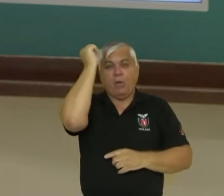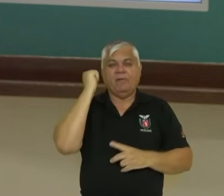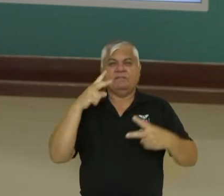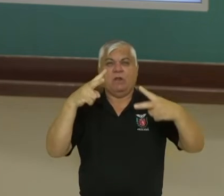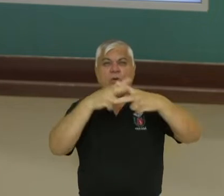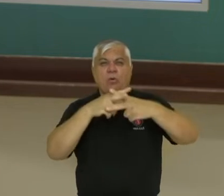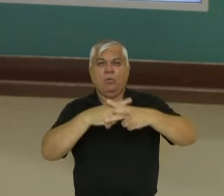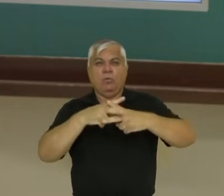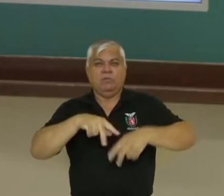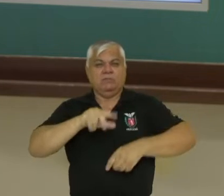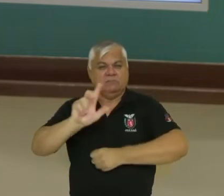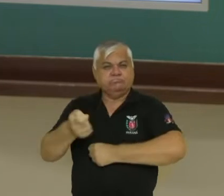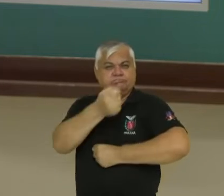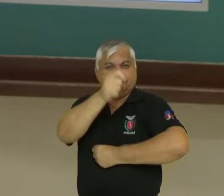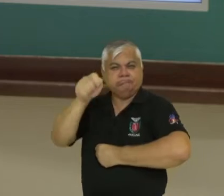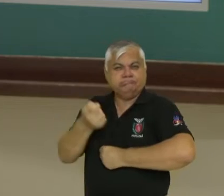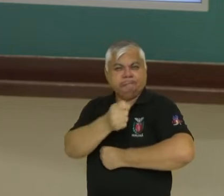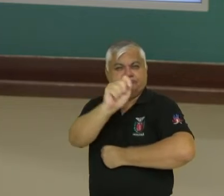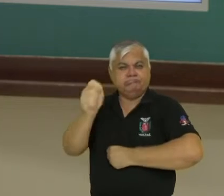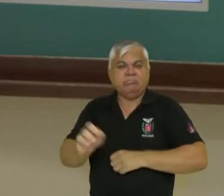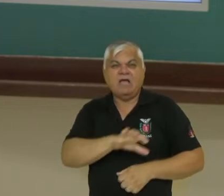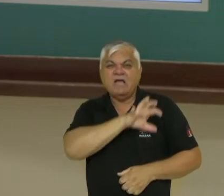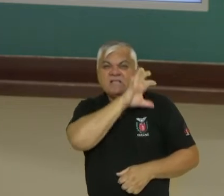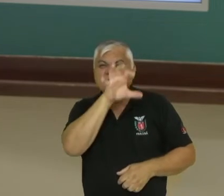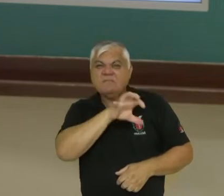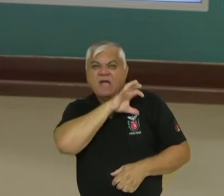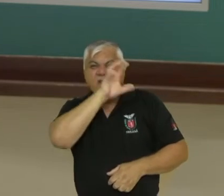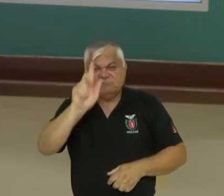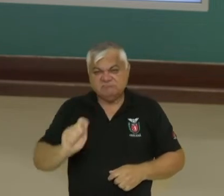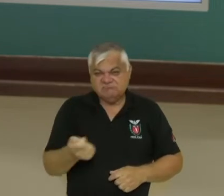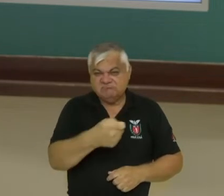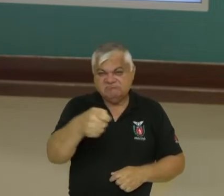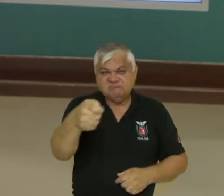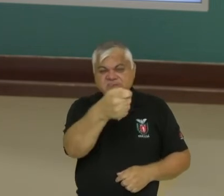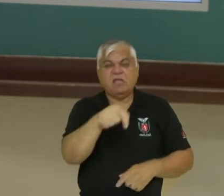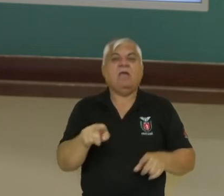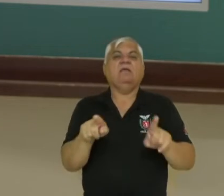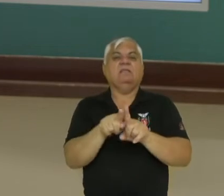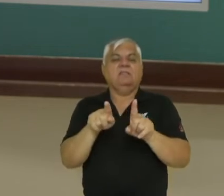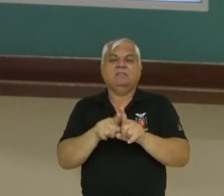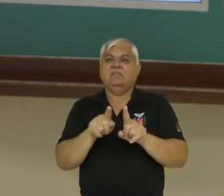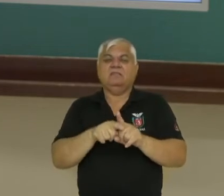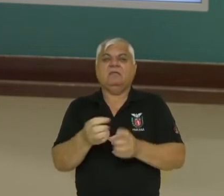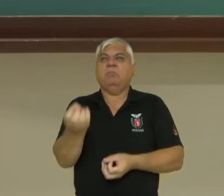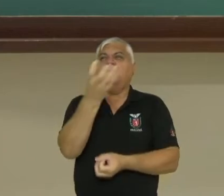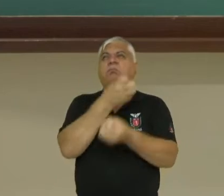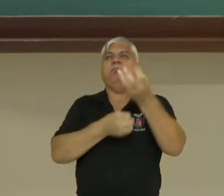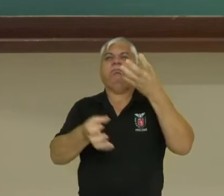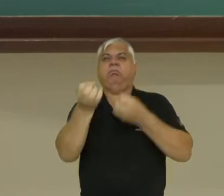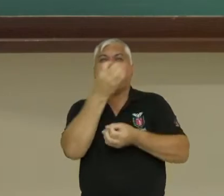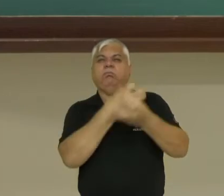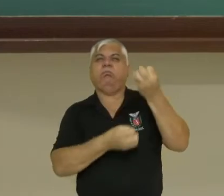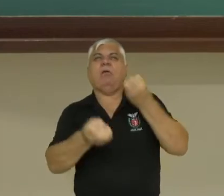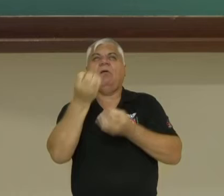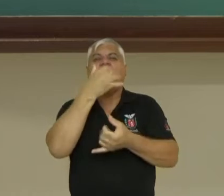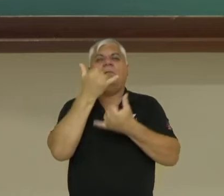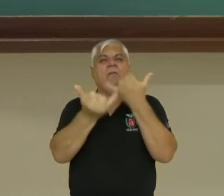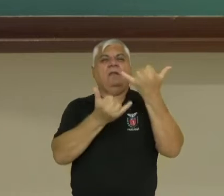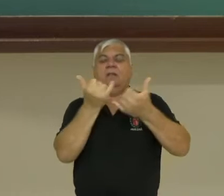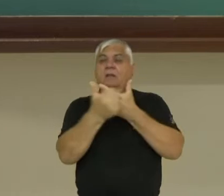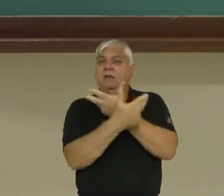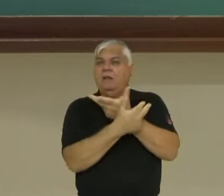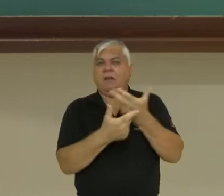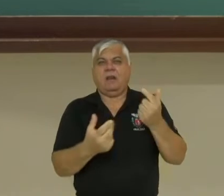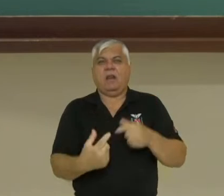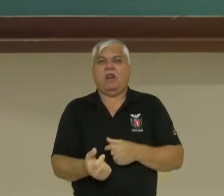dos gladiadores, né, com os animais, tinha também acrobacias, né, malabarismo, enfim, tinha